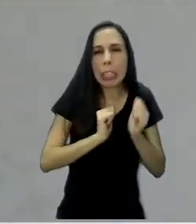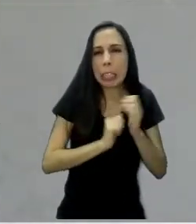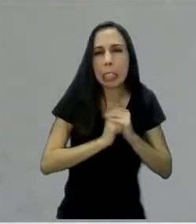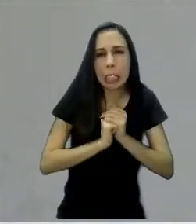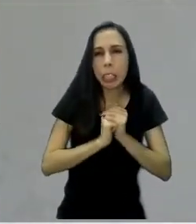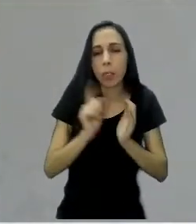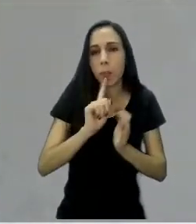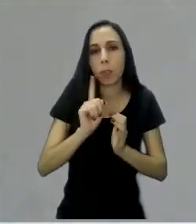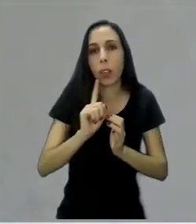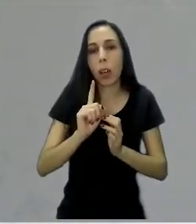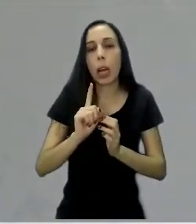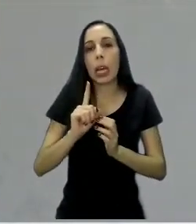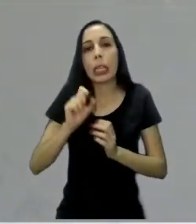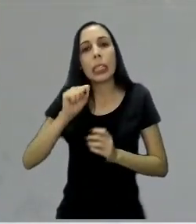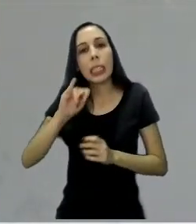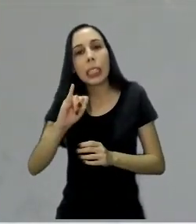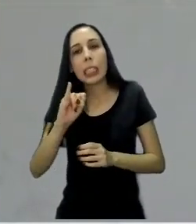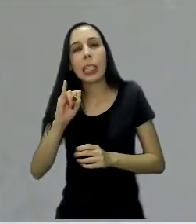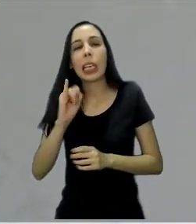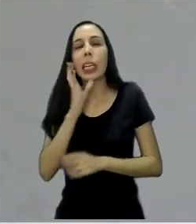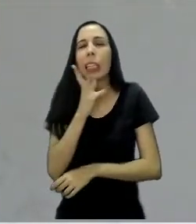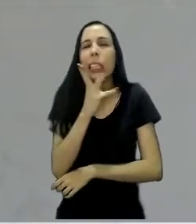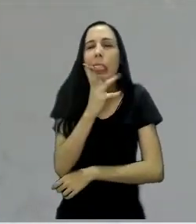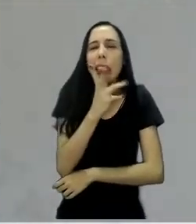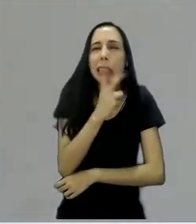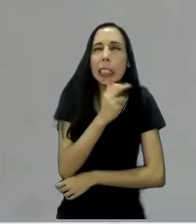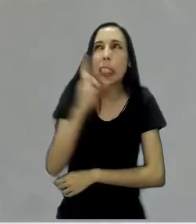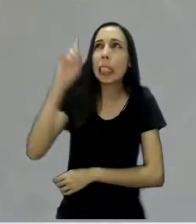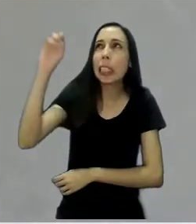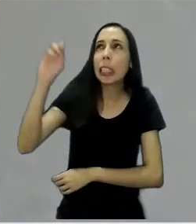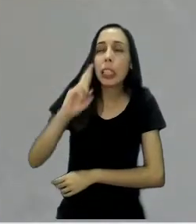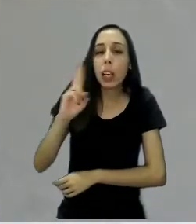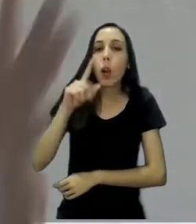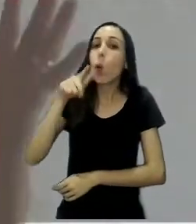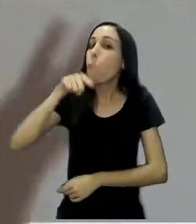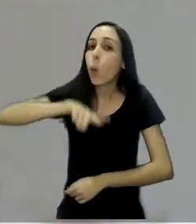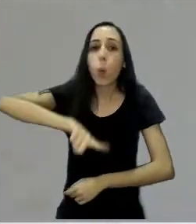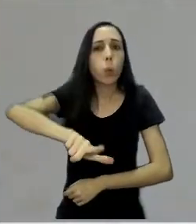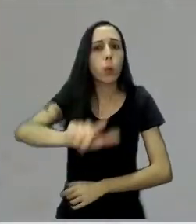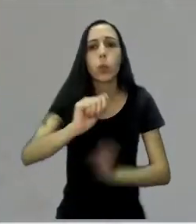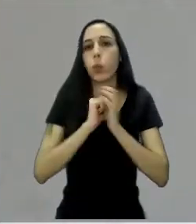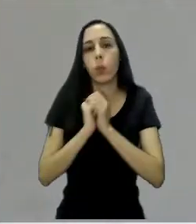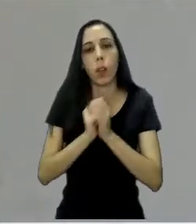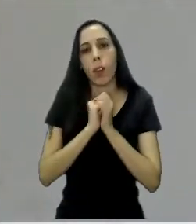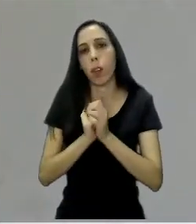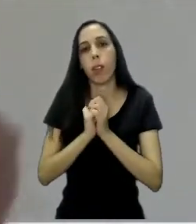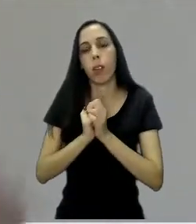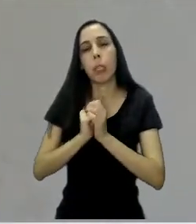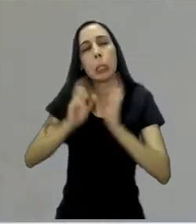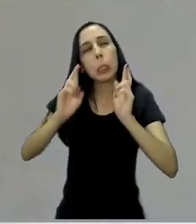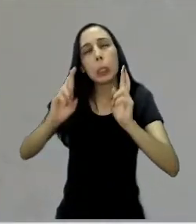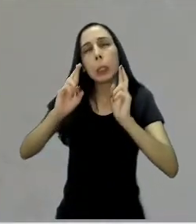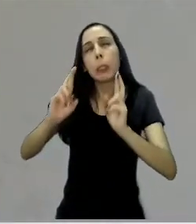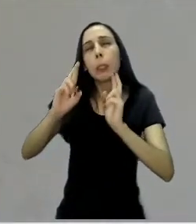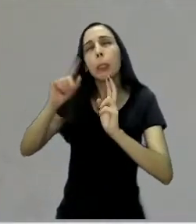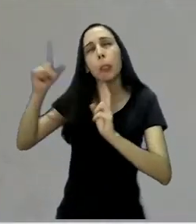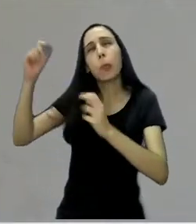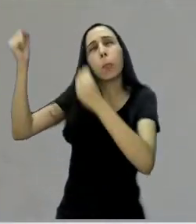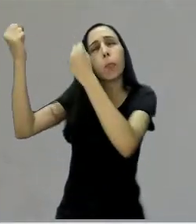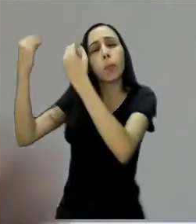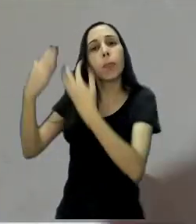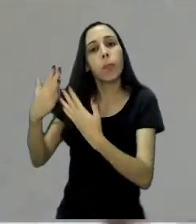rezar. Mesmo que a resposta à oração demore a chegar, não parar de rezar até alcançar a